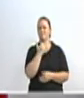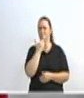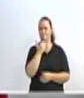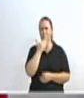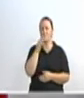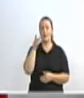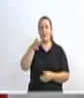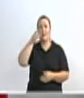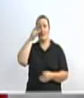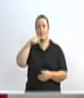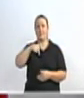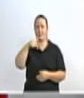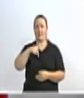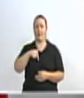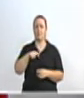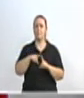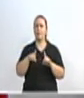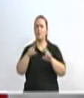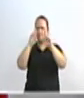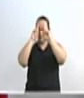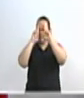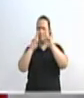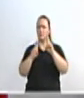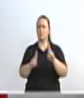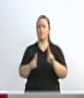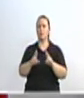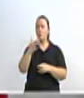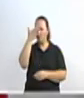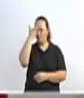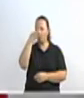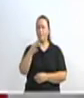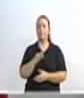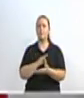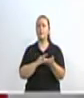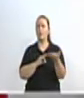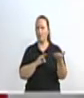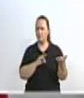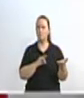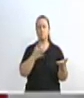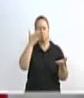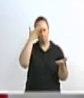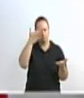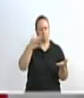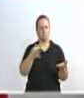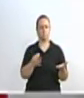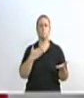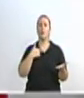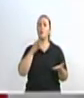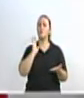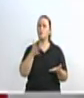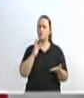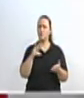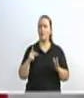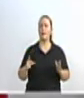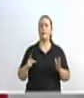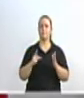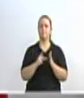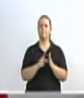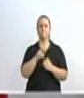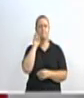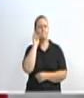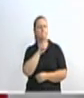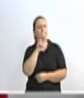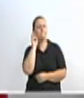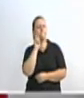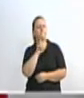realidade do município. Mas, com todo respeito, eu entendo esses encaminhamentos de vocês, porque já estive do lado do PROCON vendo as suas